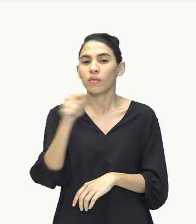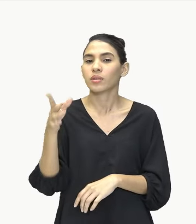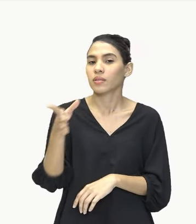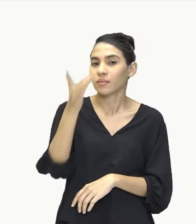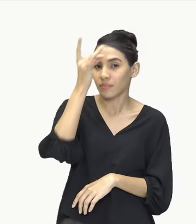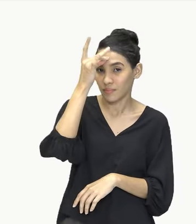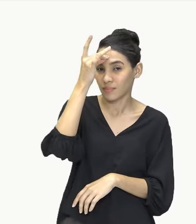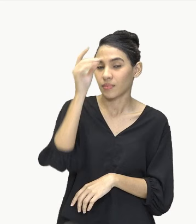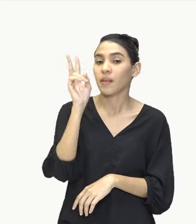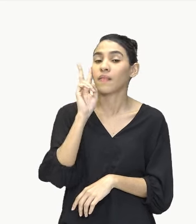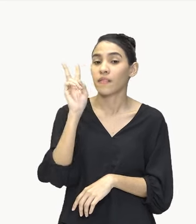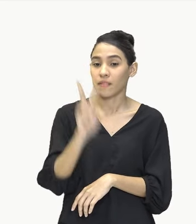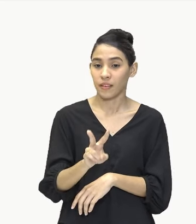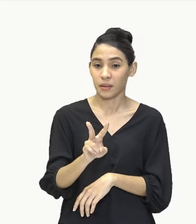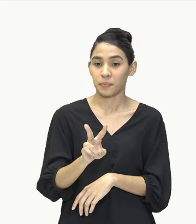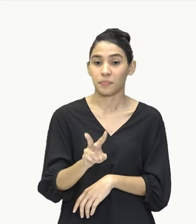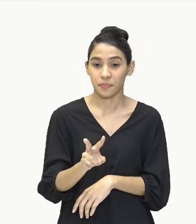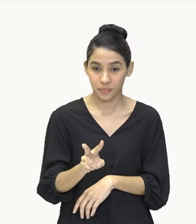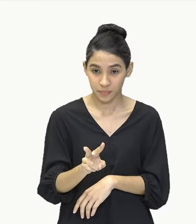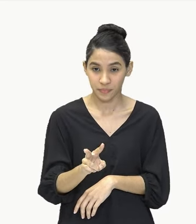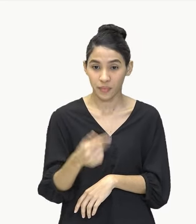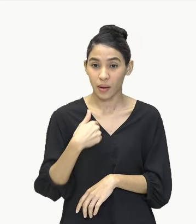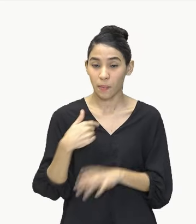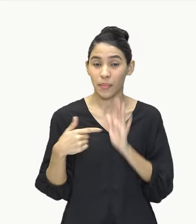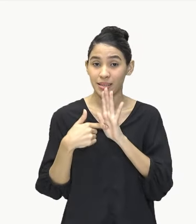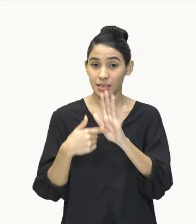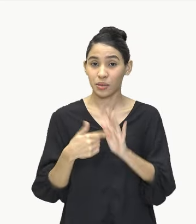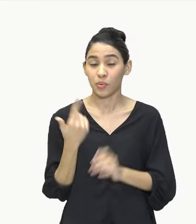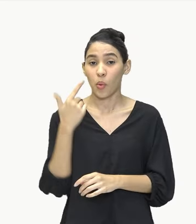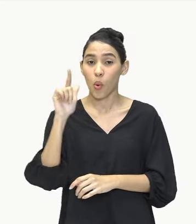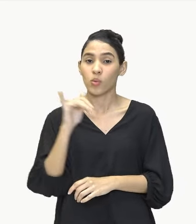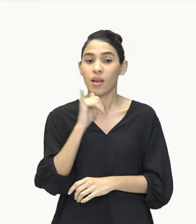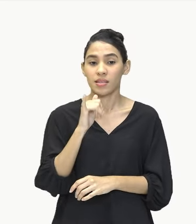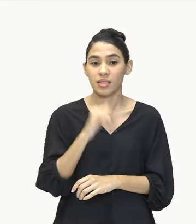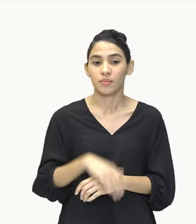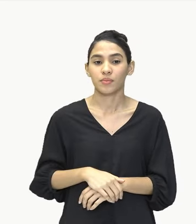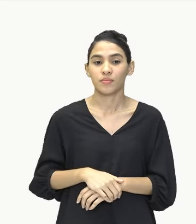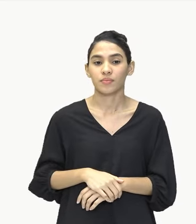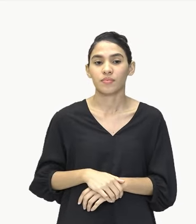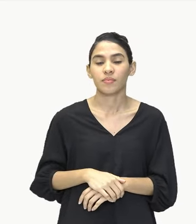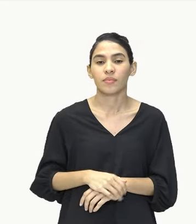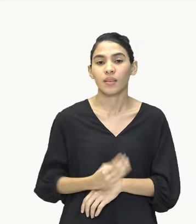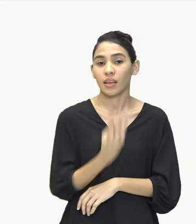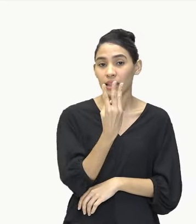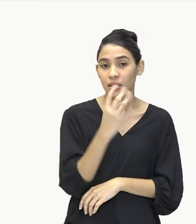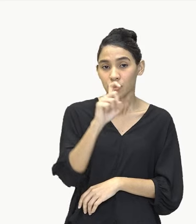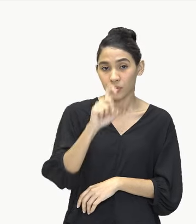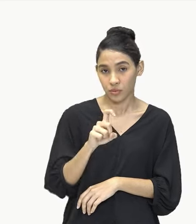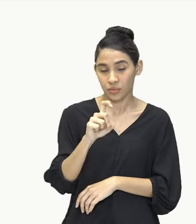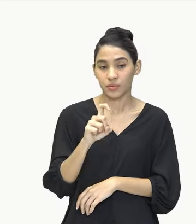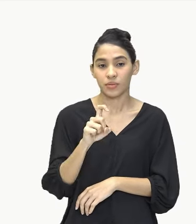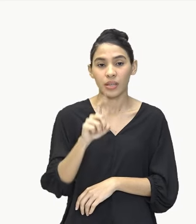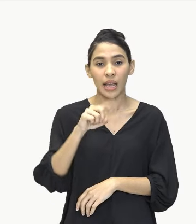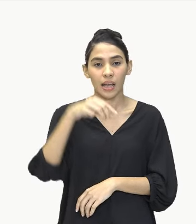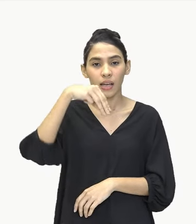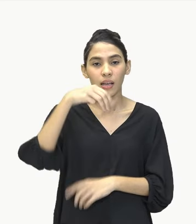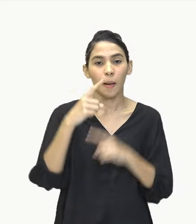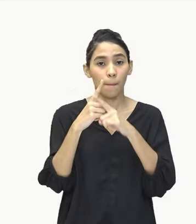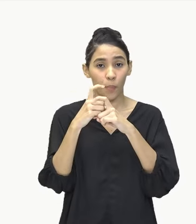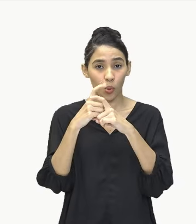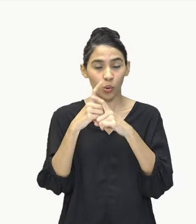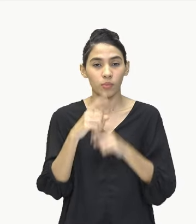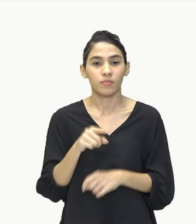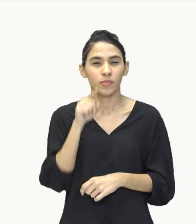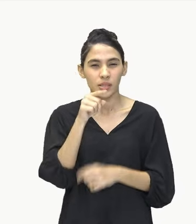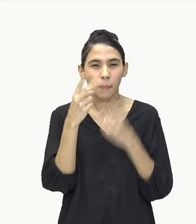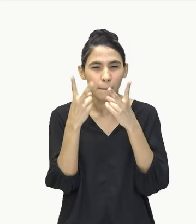você visualizar, trouxe aqui um exemplo. 3x. 3x é um monômio. Ó,